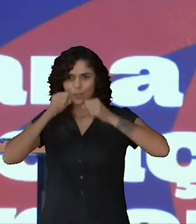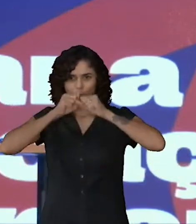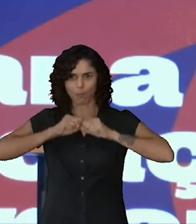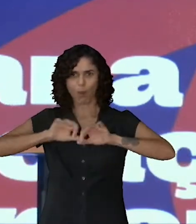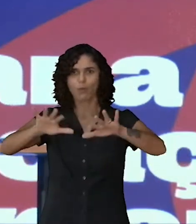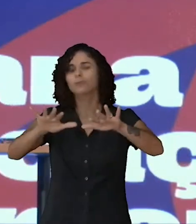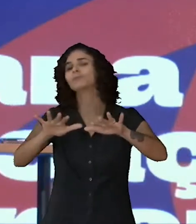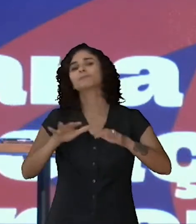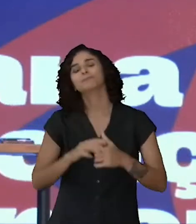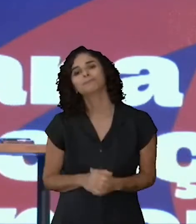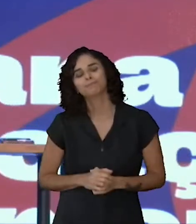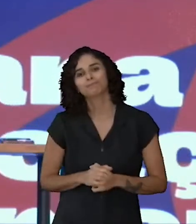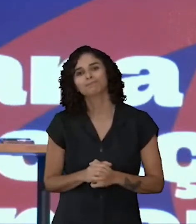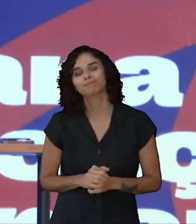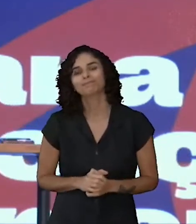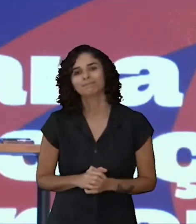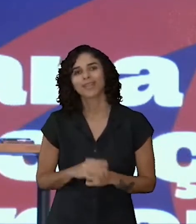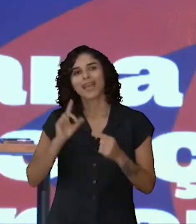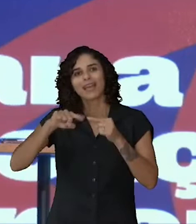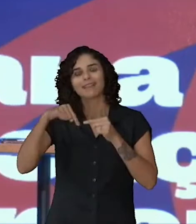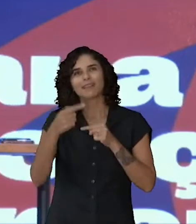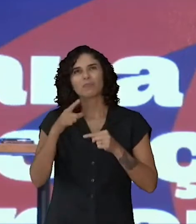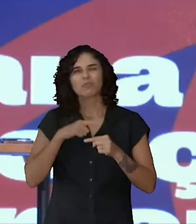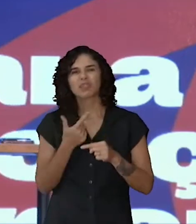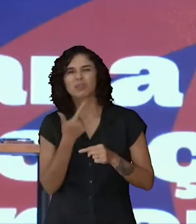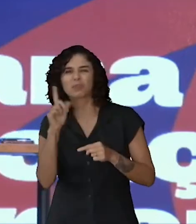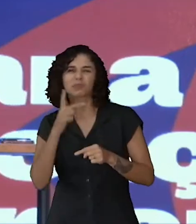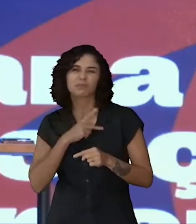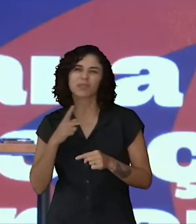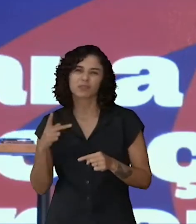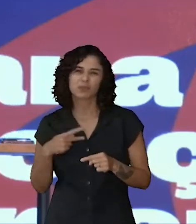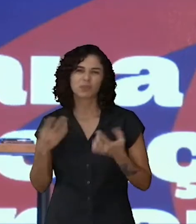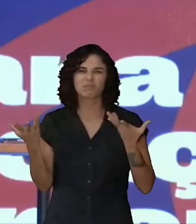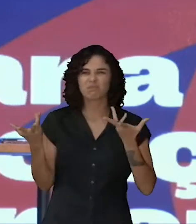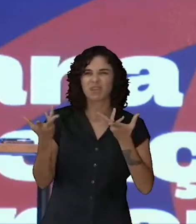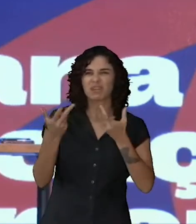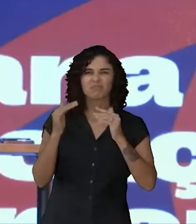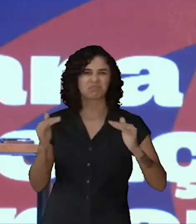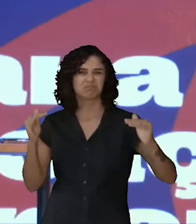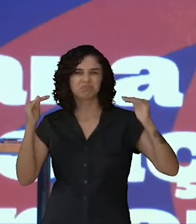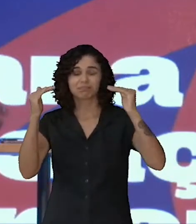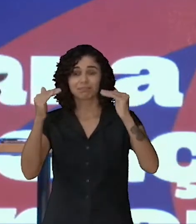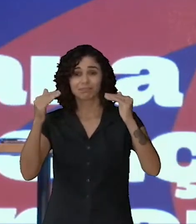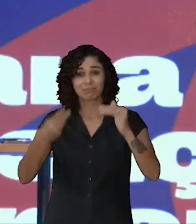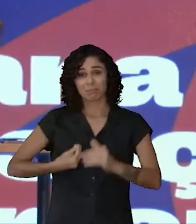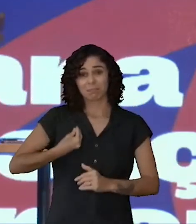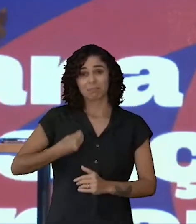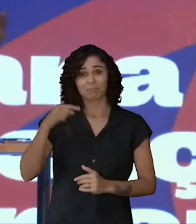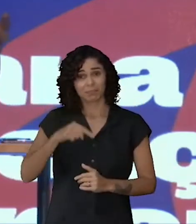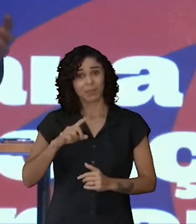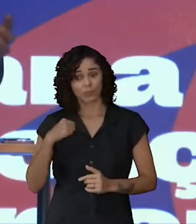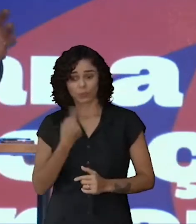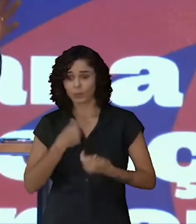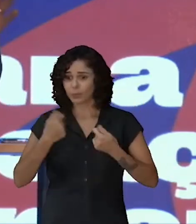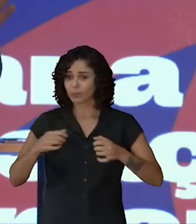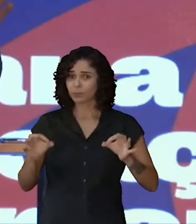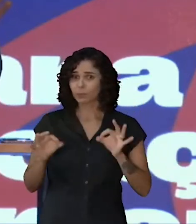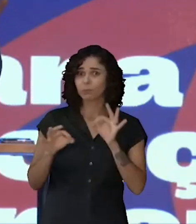Depois nós temos outros pastores extraordinários que vão estar aqui. Então vamos estar prontos para